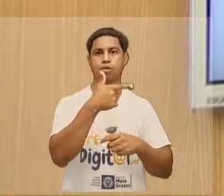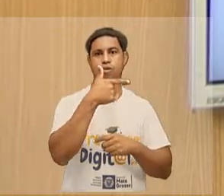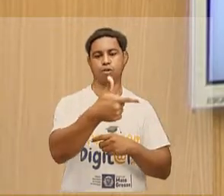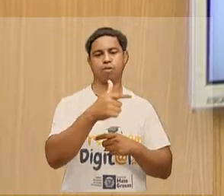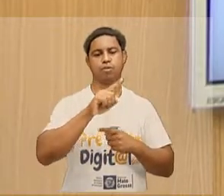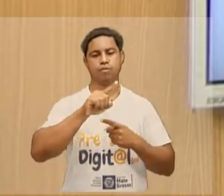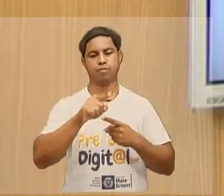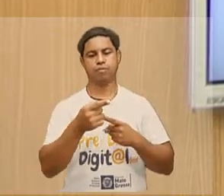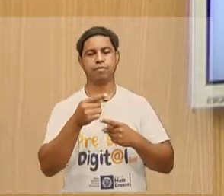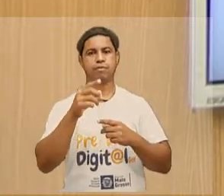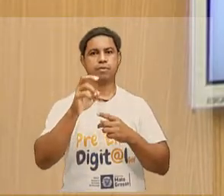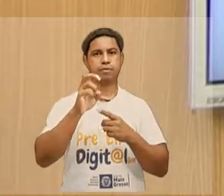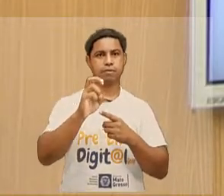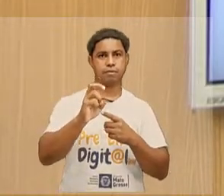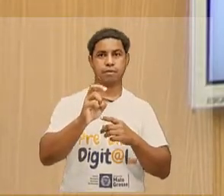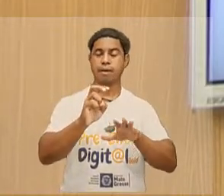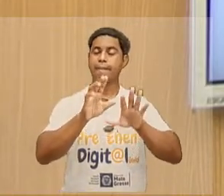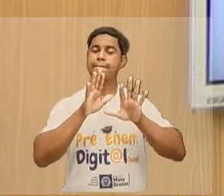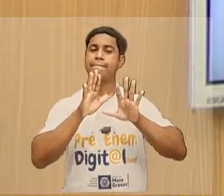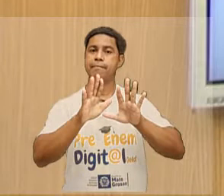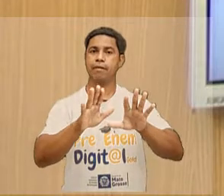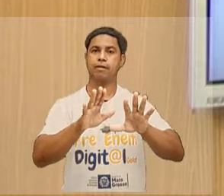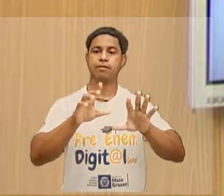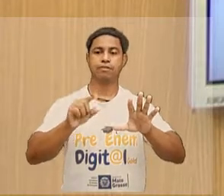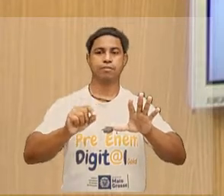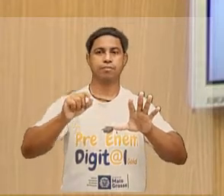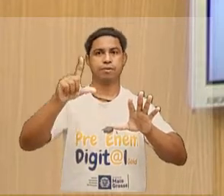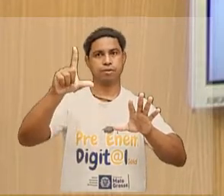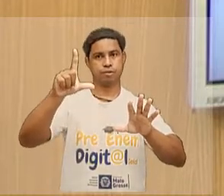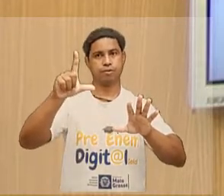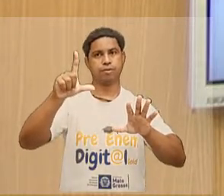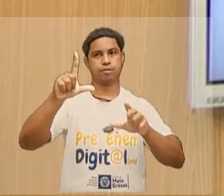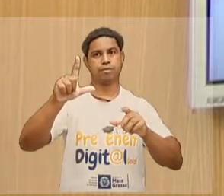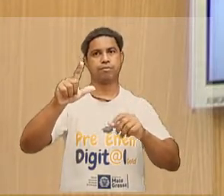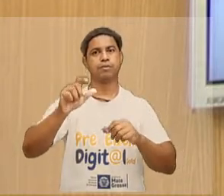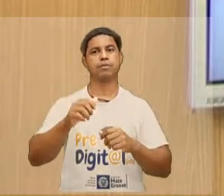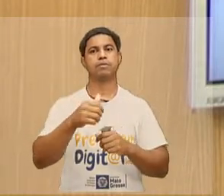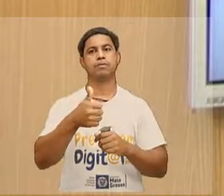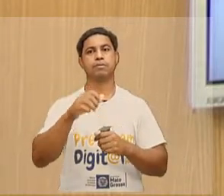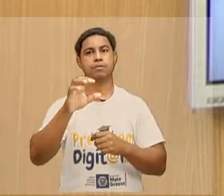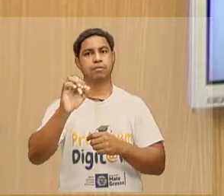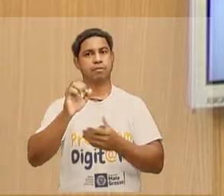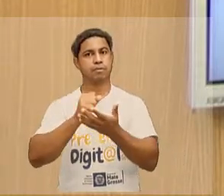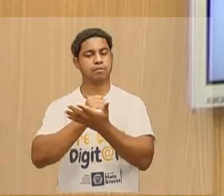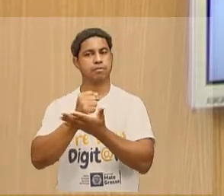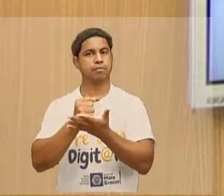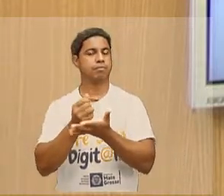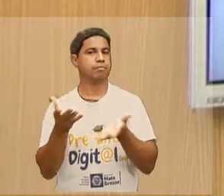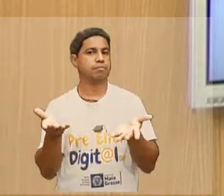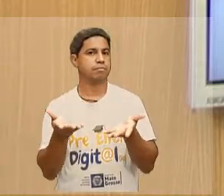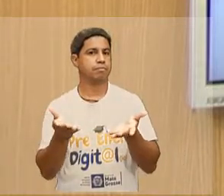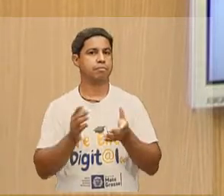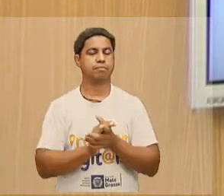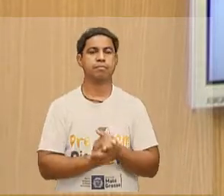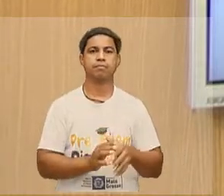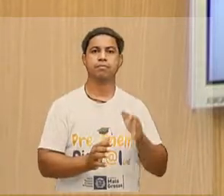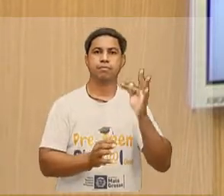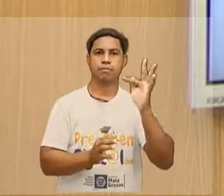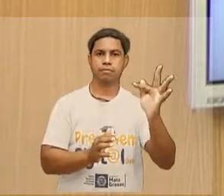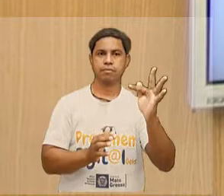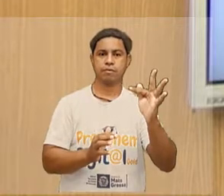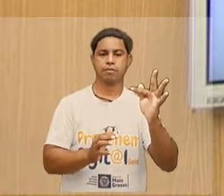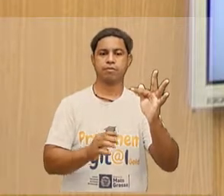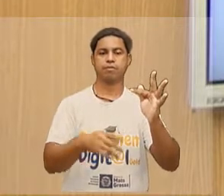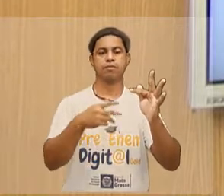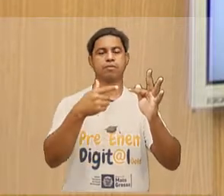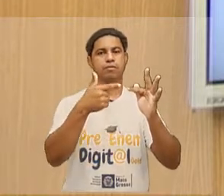2,5. Mas eu aumentei a potência de base 10. Fechou, moçadinha? Então, a força 2,5